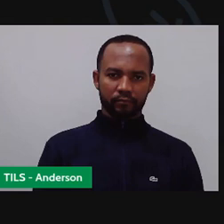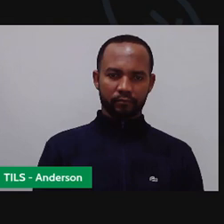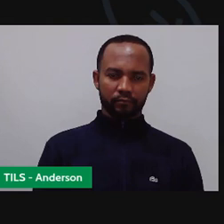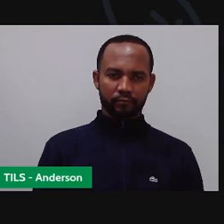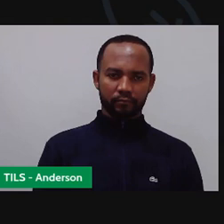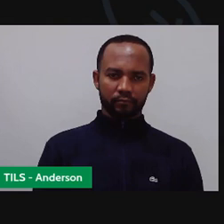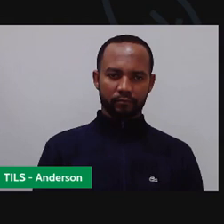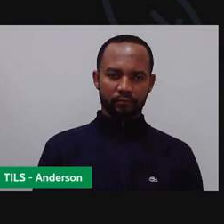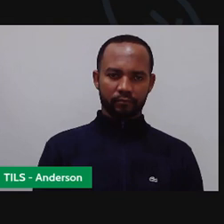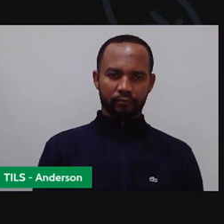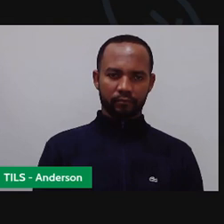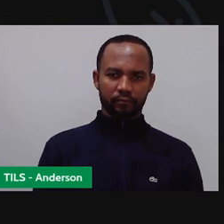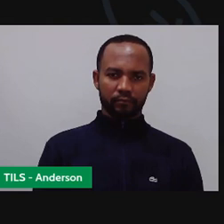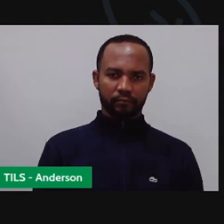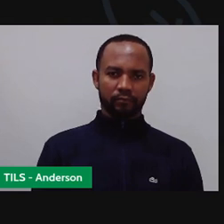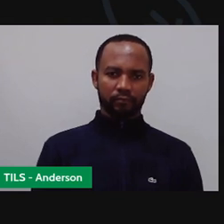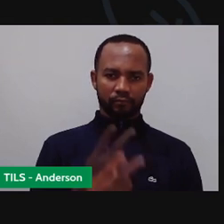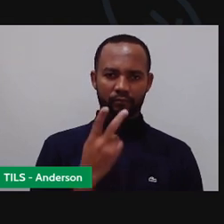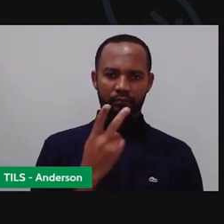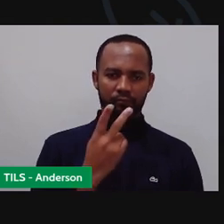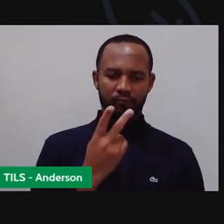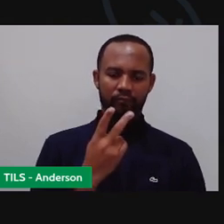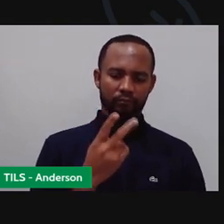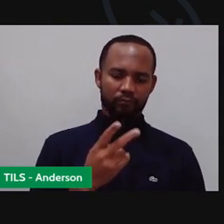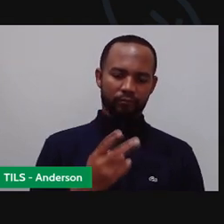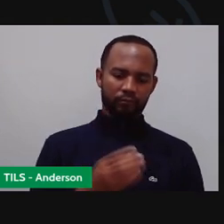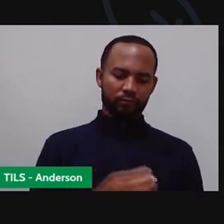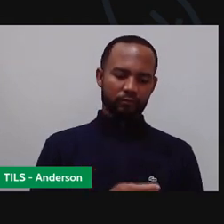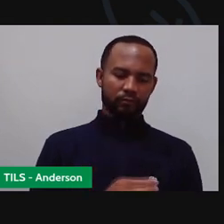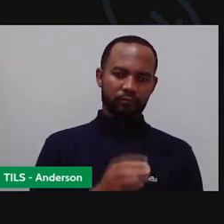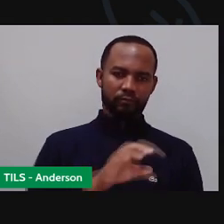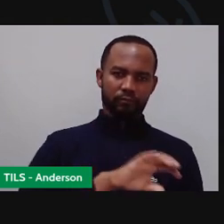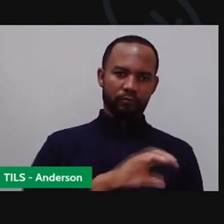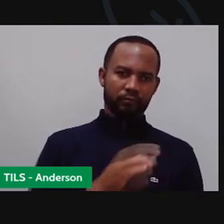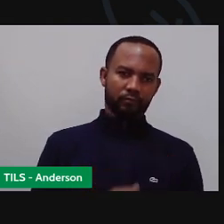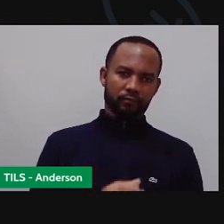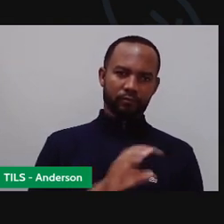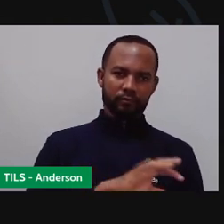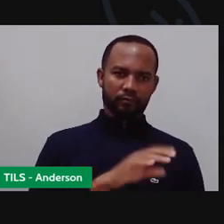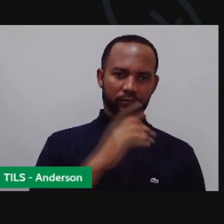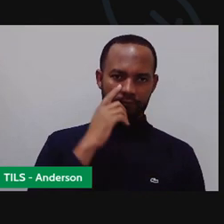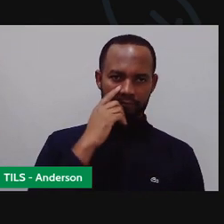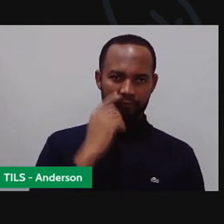são 2 xícaras de açúcar, conforme a receita lá, ó.